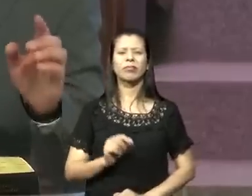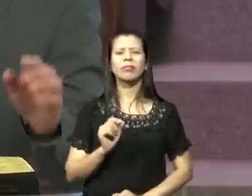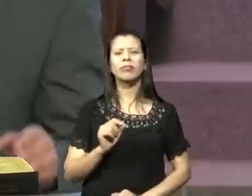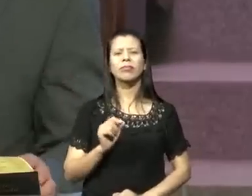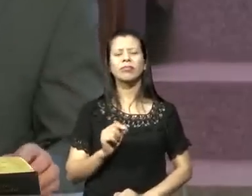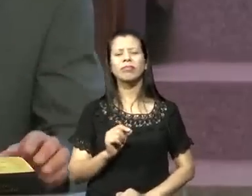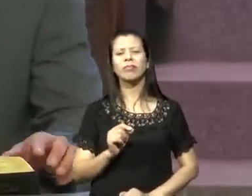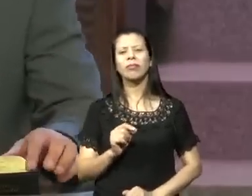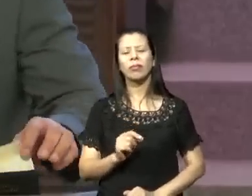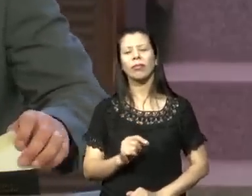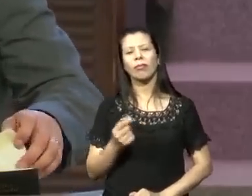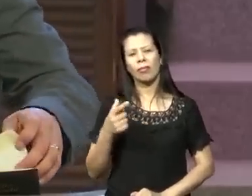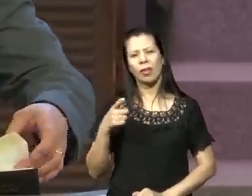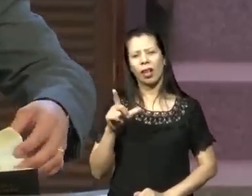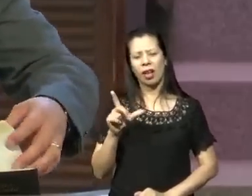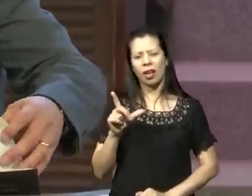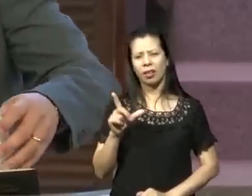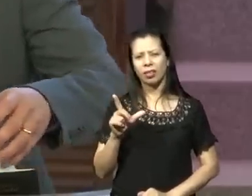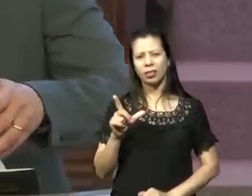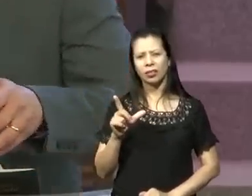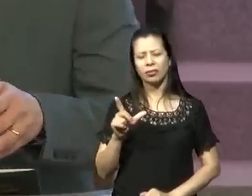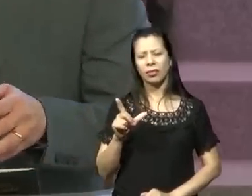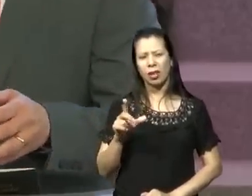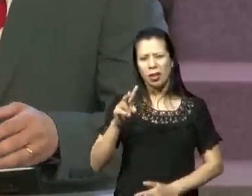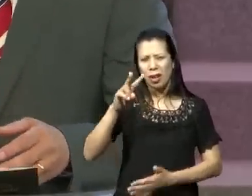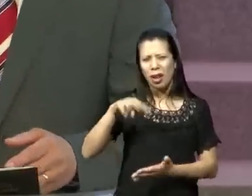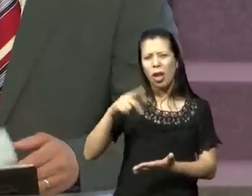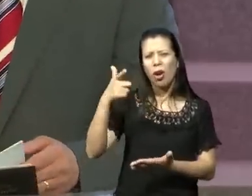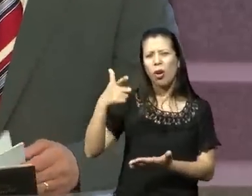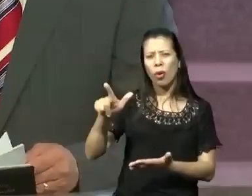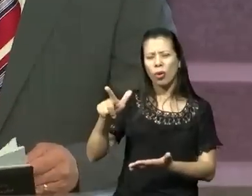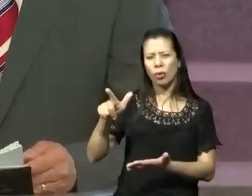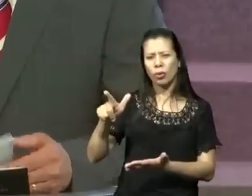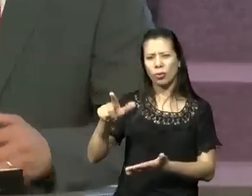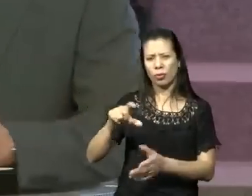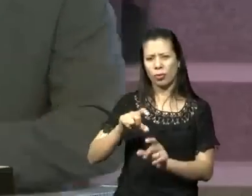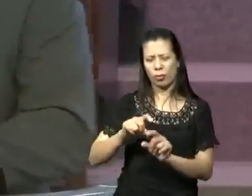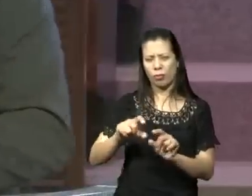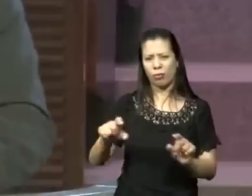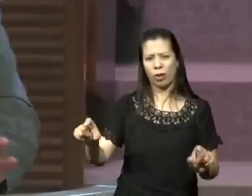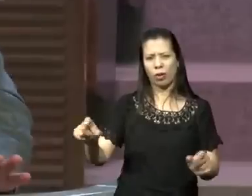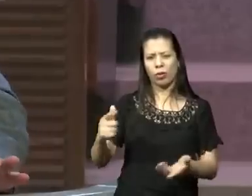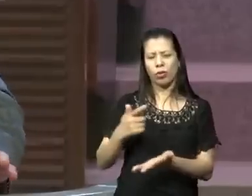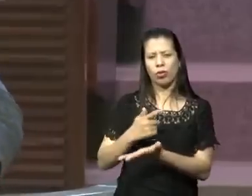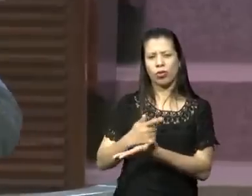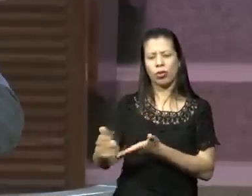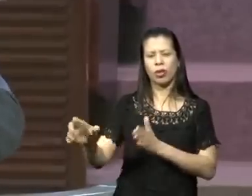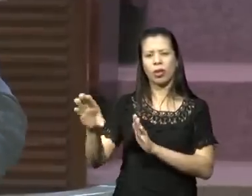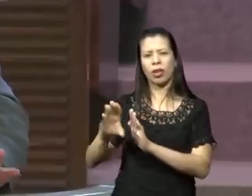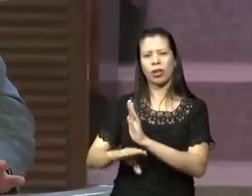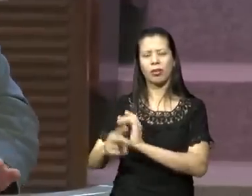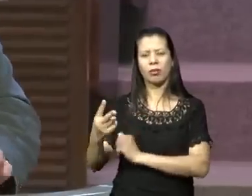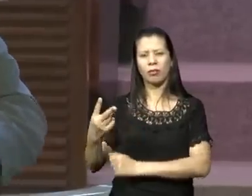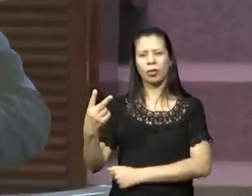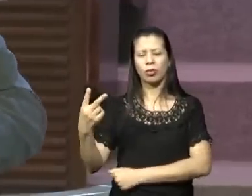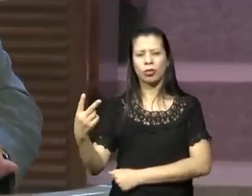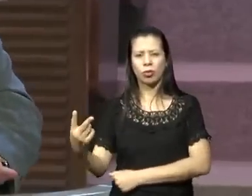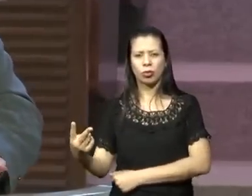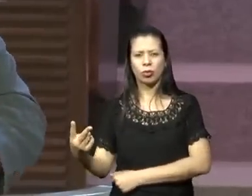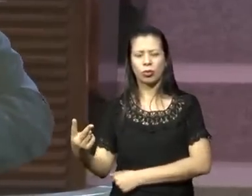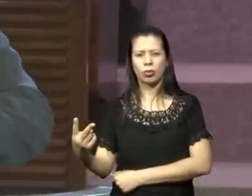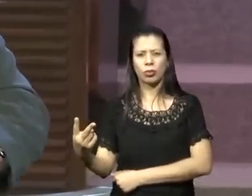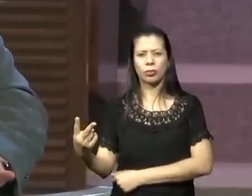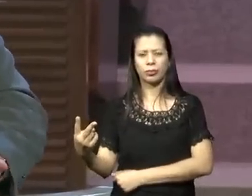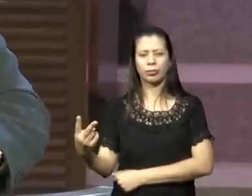mas antes eu quero que você vá a Gênesis 22 eu tô finalizando mais 15